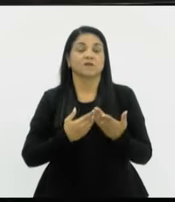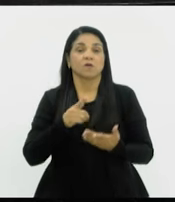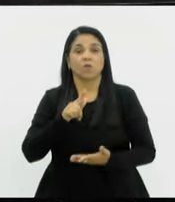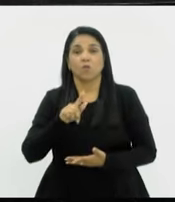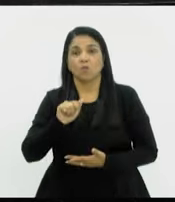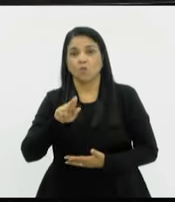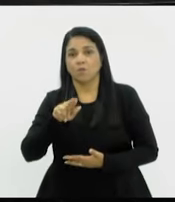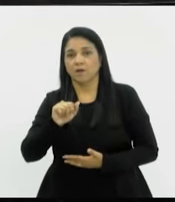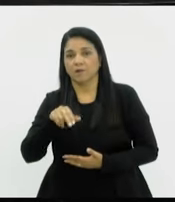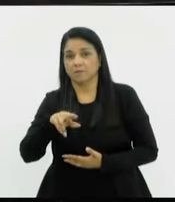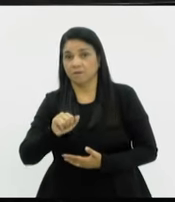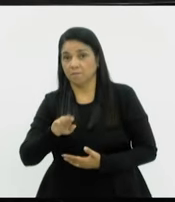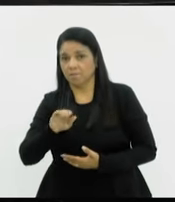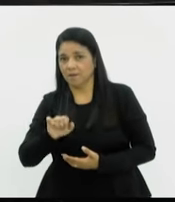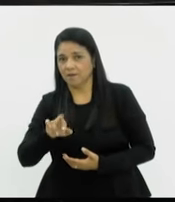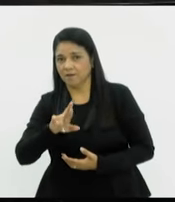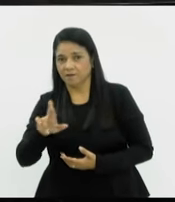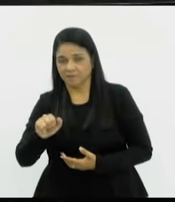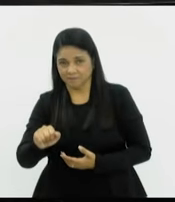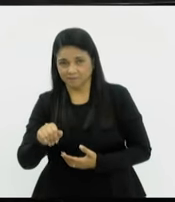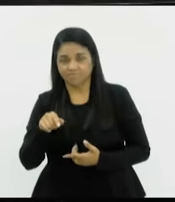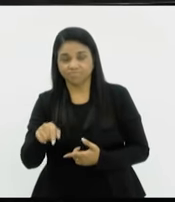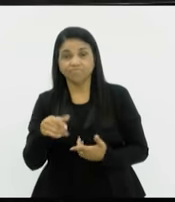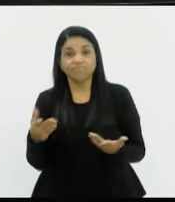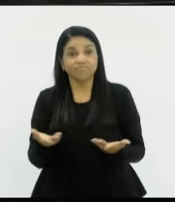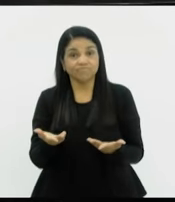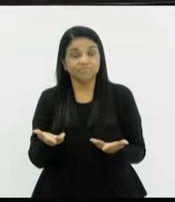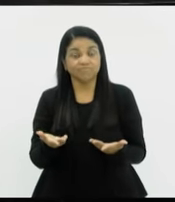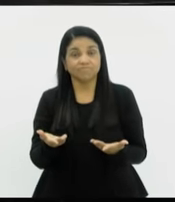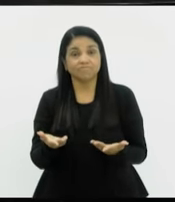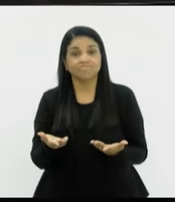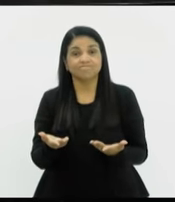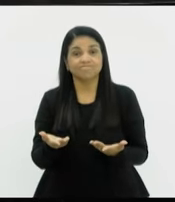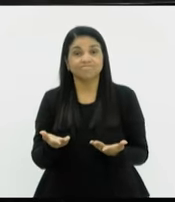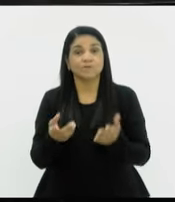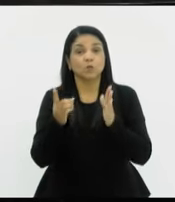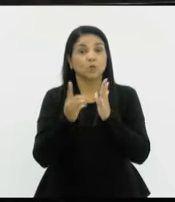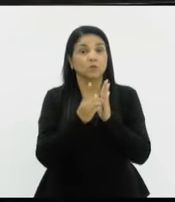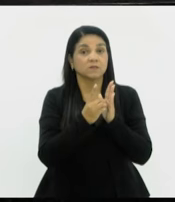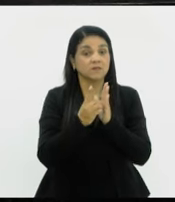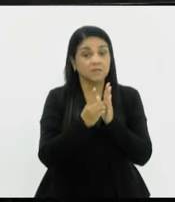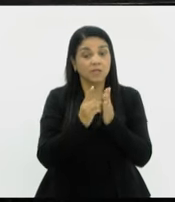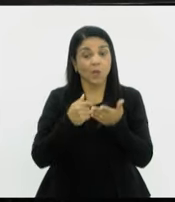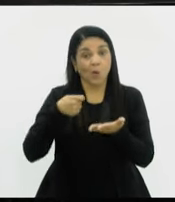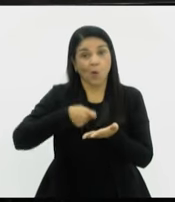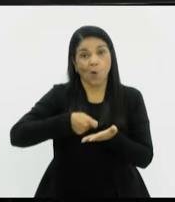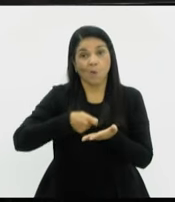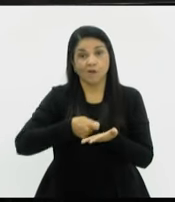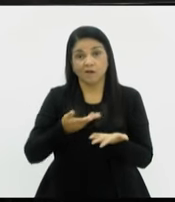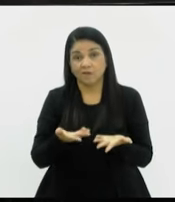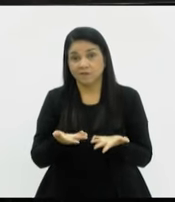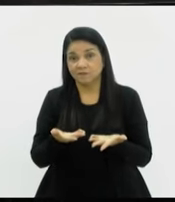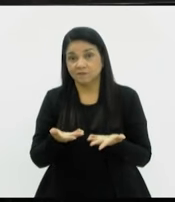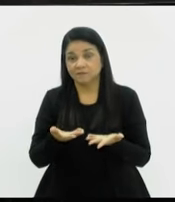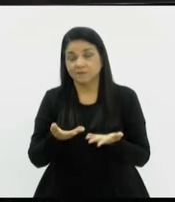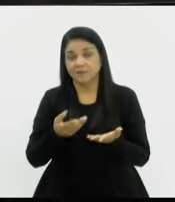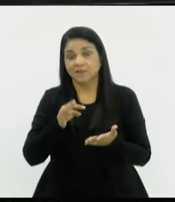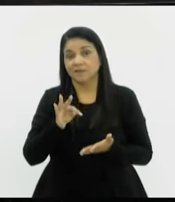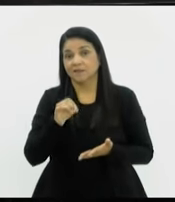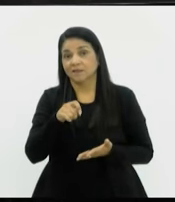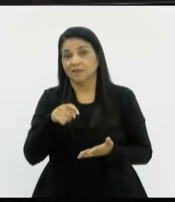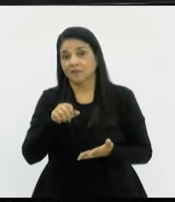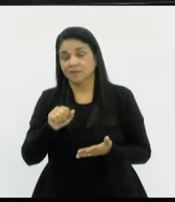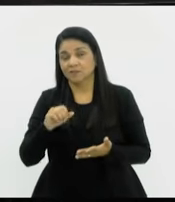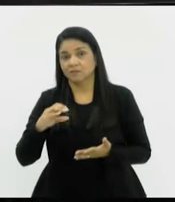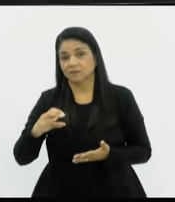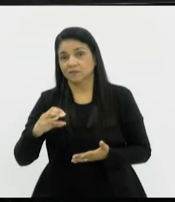Bom, caiu, e agora o Detran está cobrando a taxa do